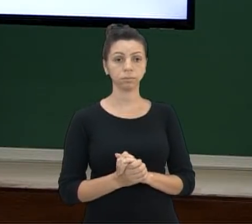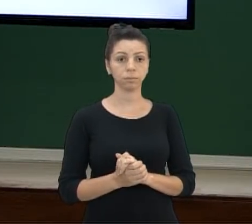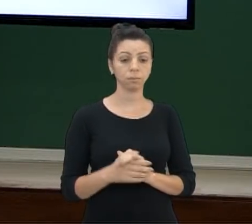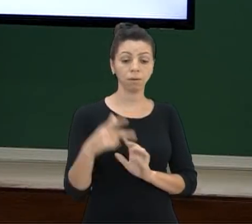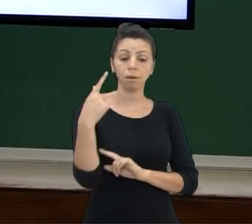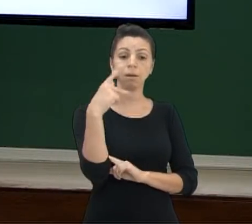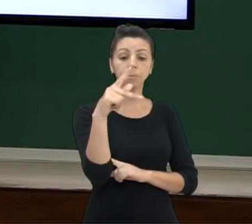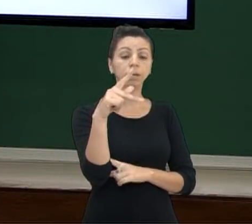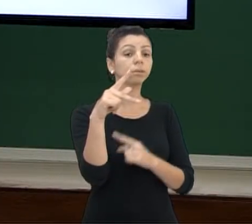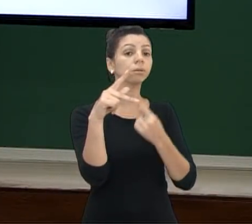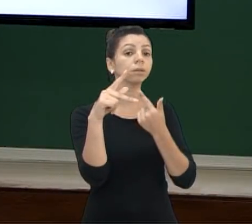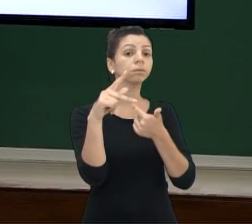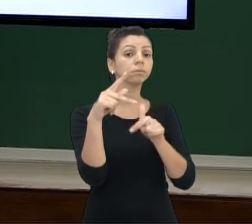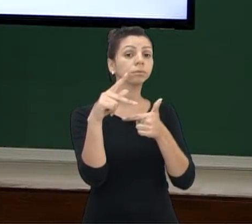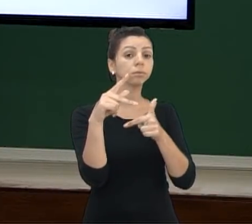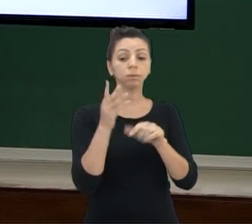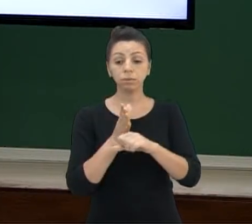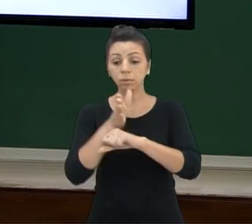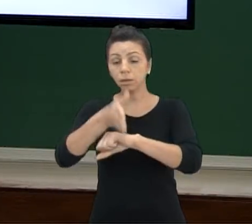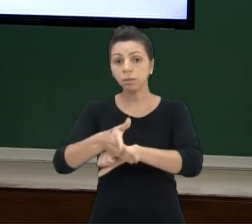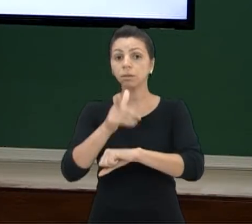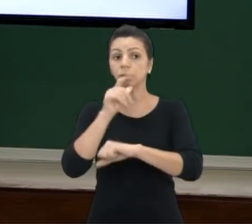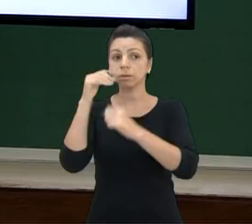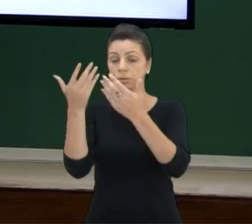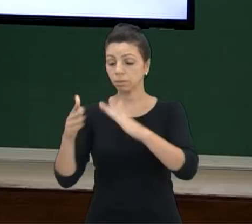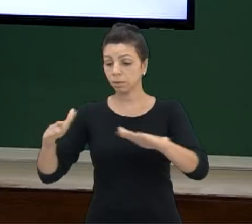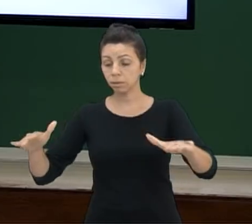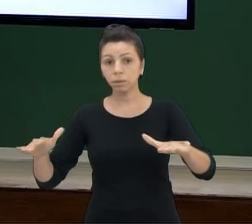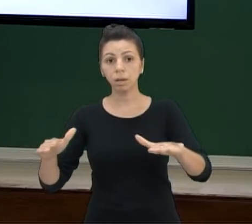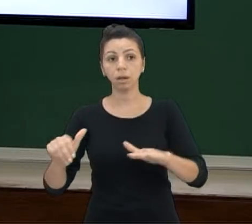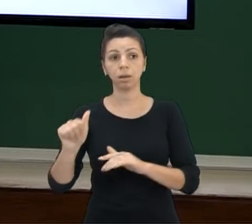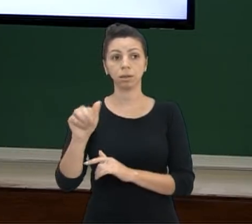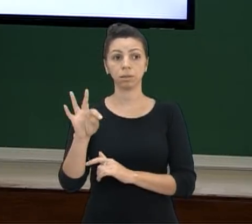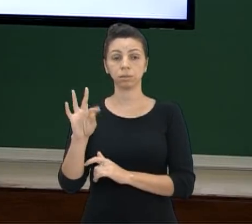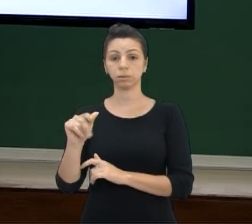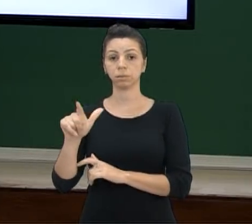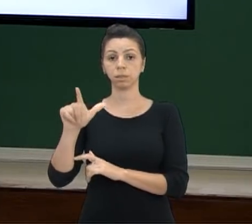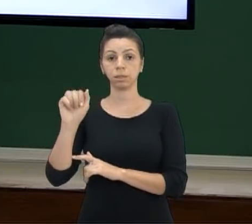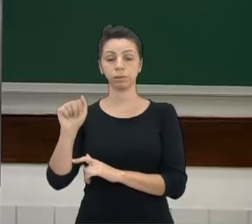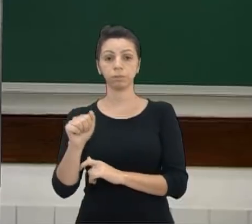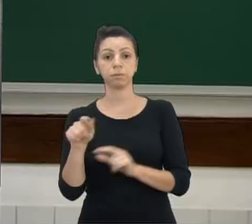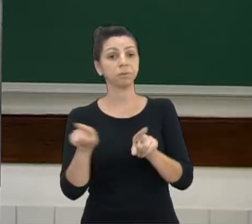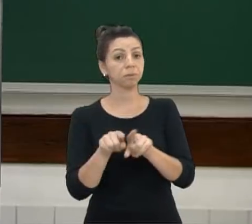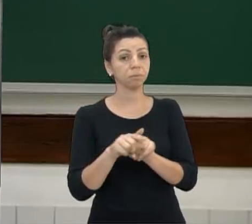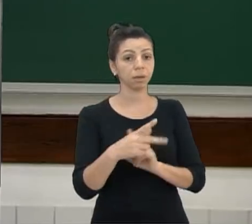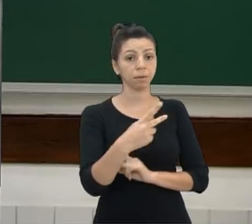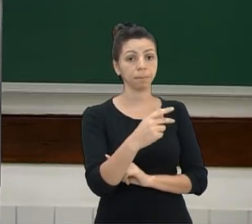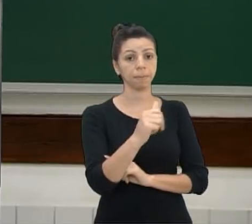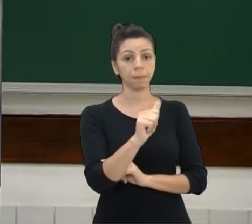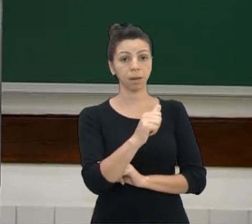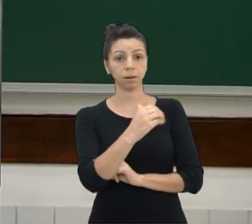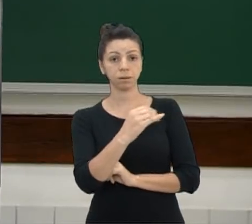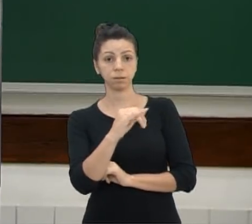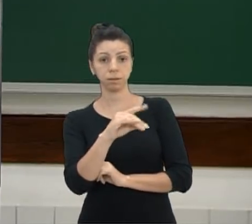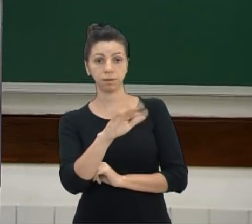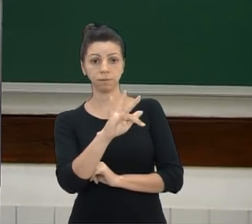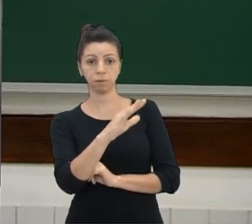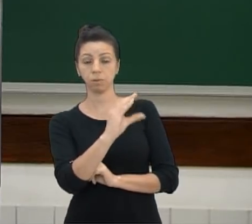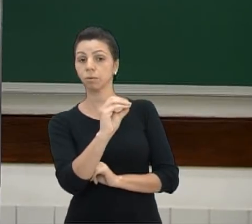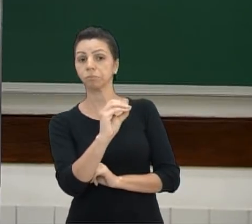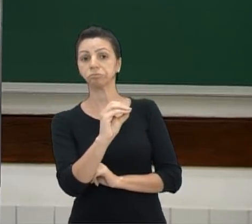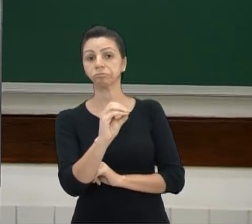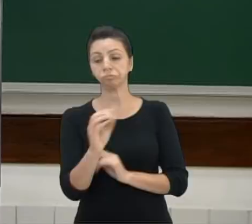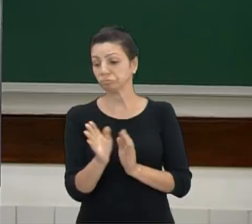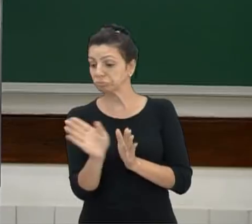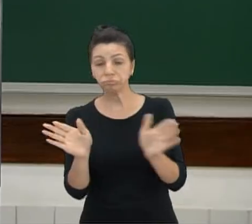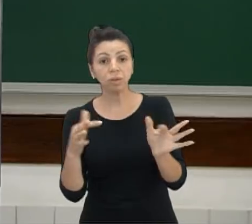não tem nenhum acesso ao oceano, nem ao Atlântico e nem ao Pacífico. E qual é a forma com que o